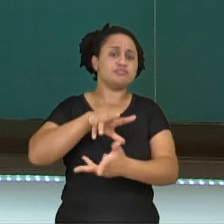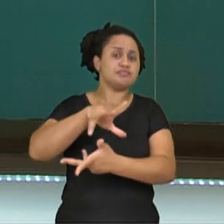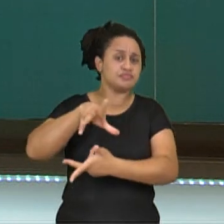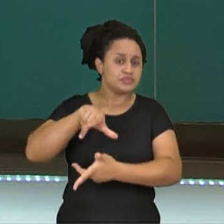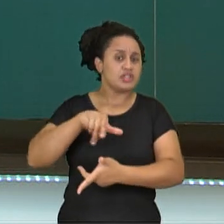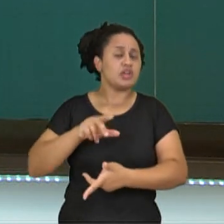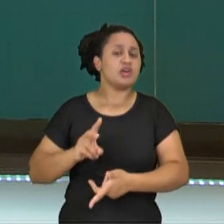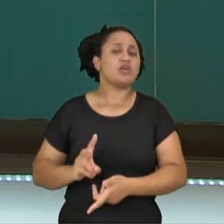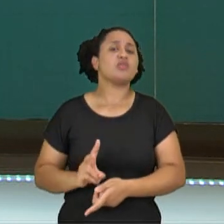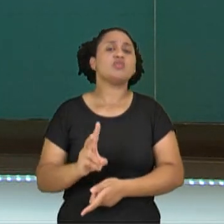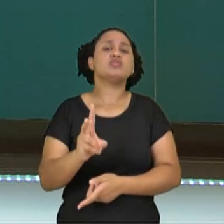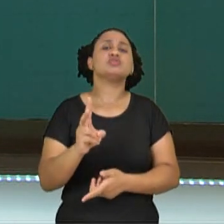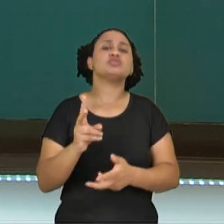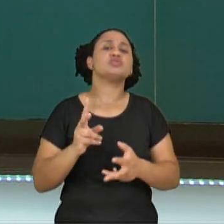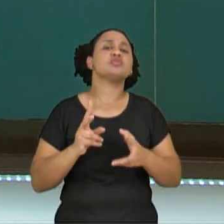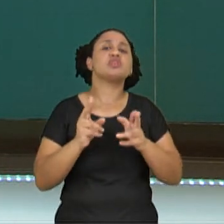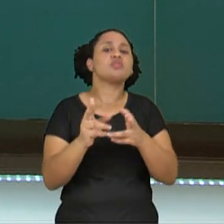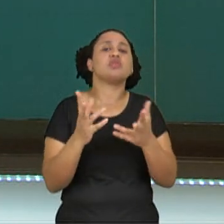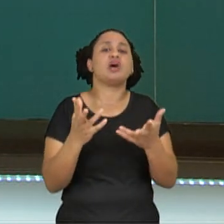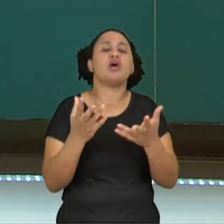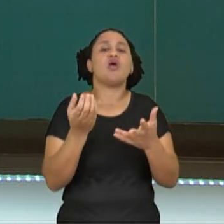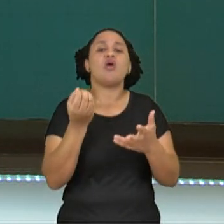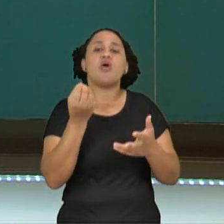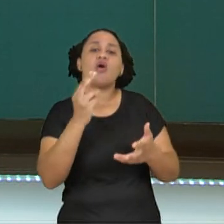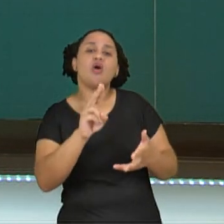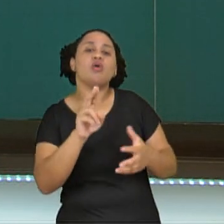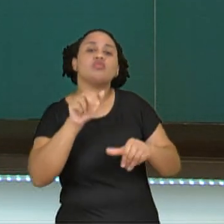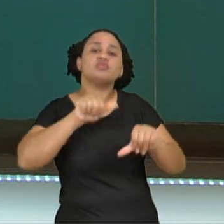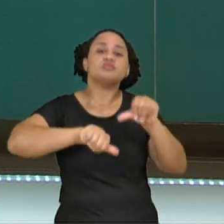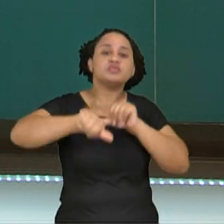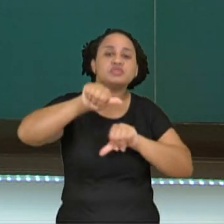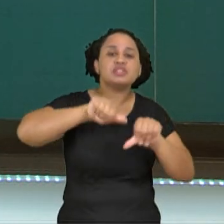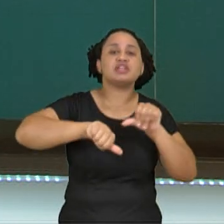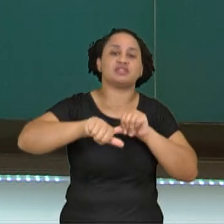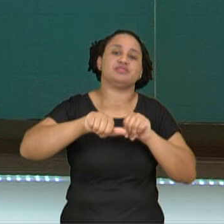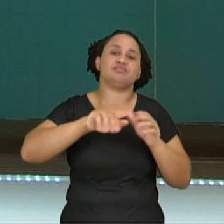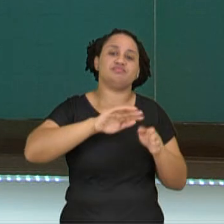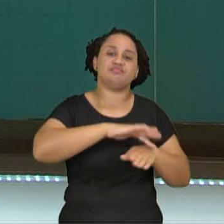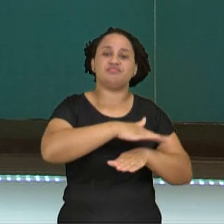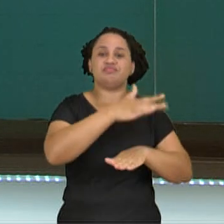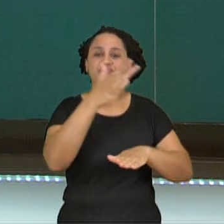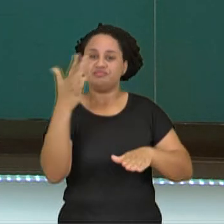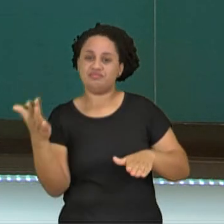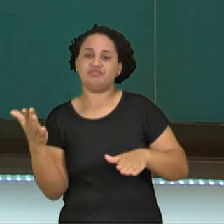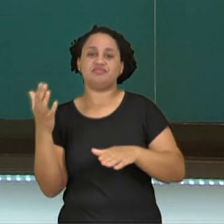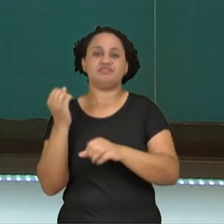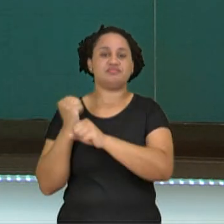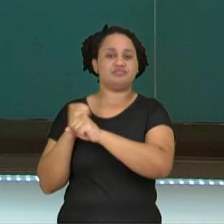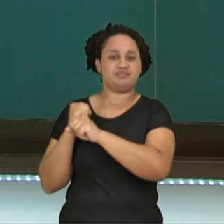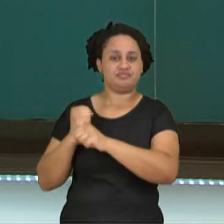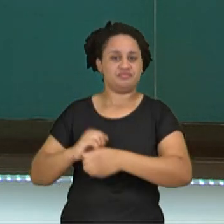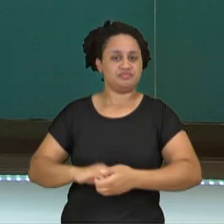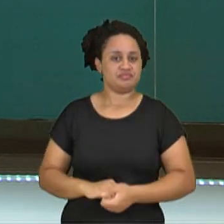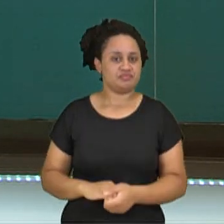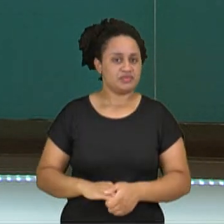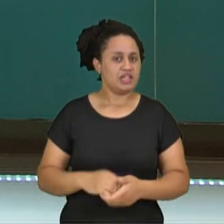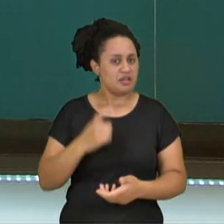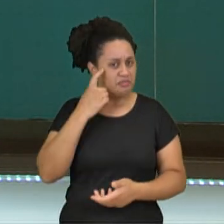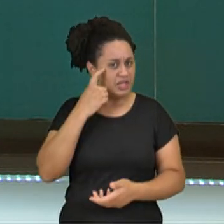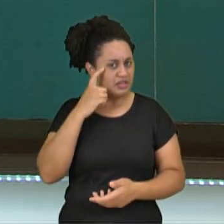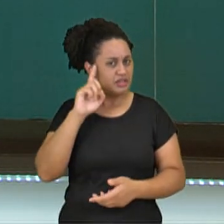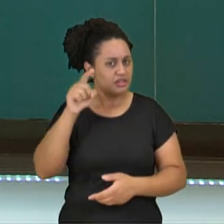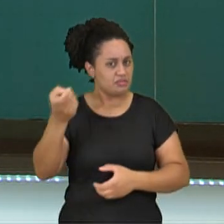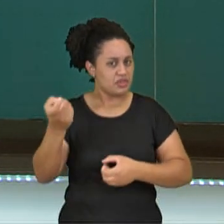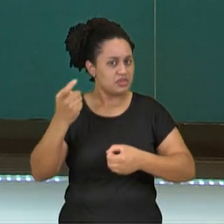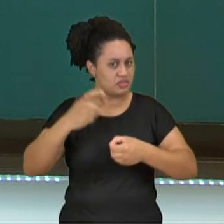ele continua igual ou ele foi modificando ao longo dos anos? Eu quero que você pense um pouquinho e eu já volto